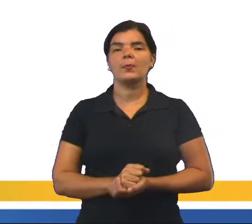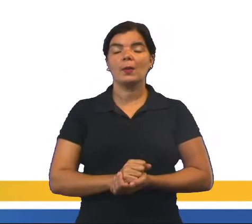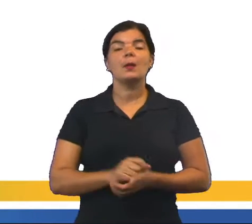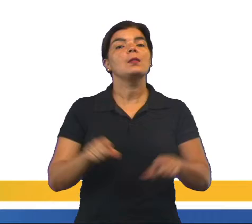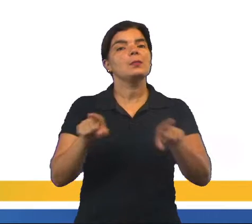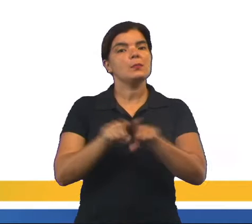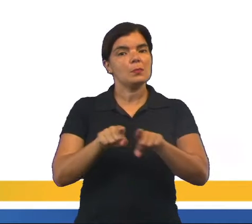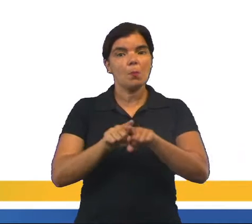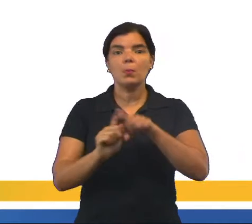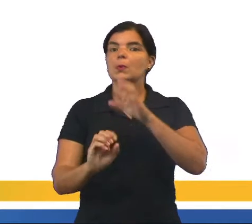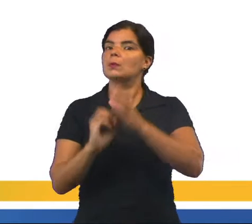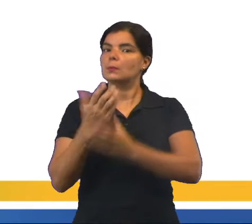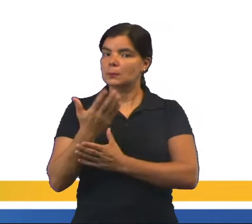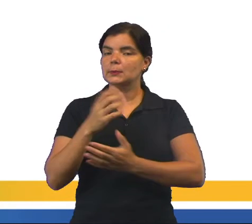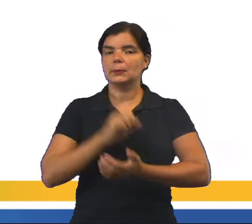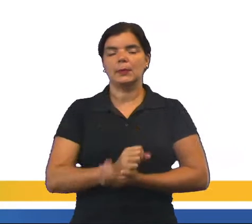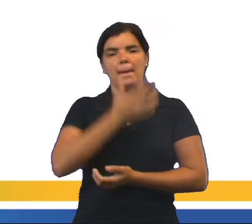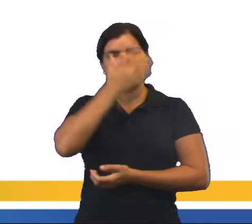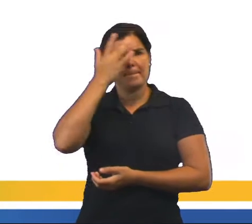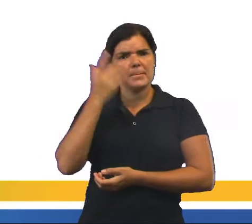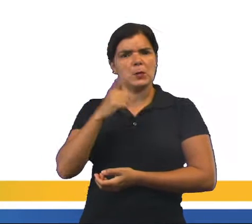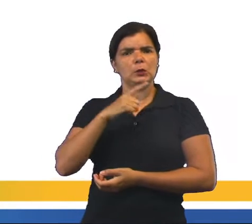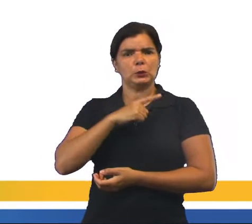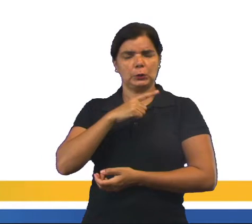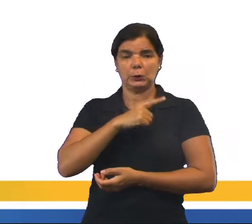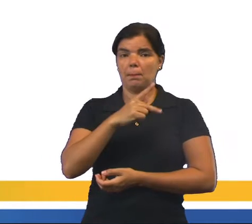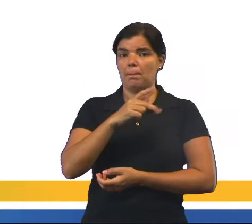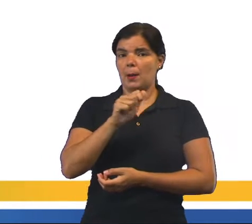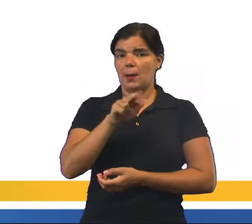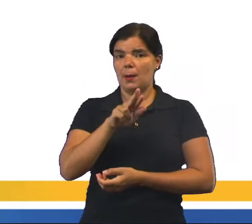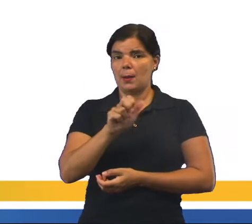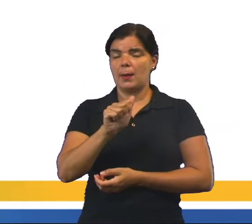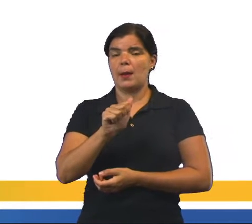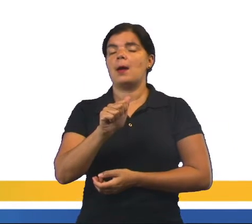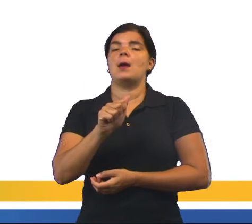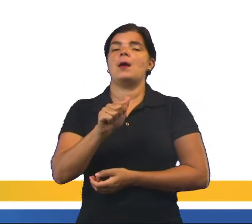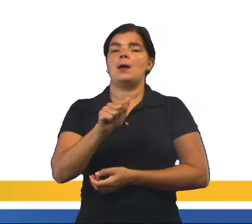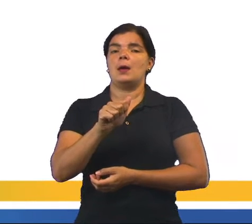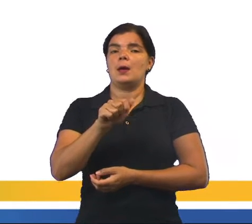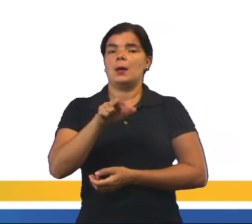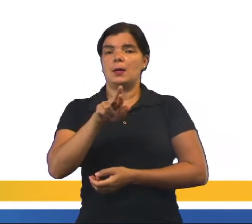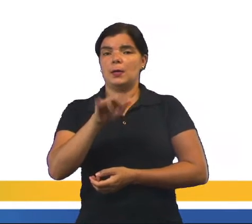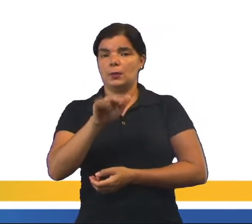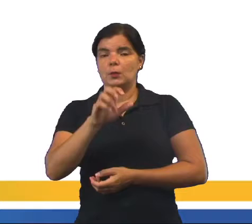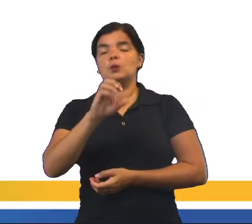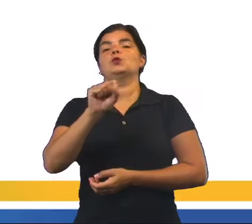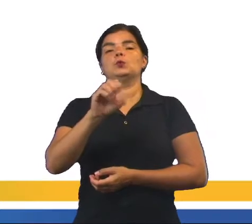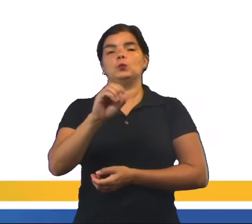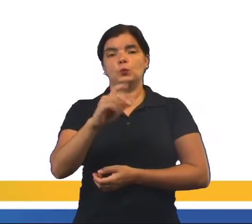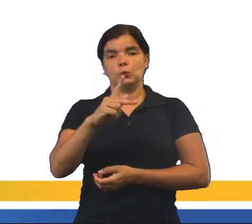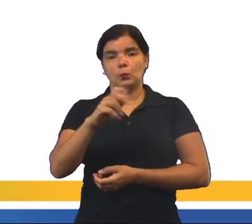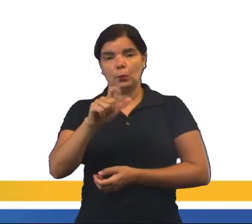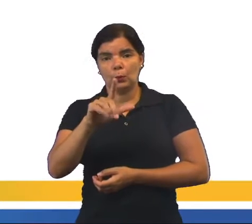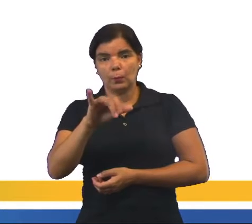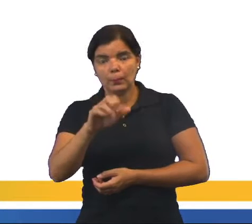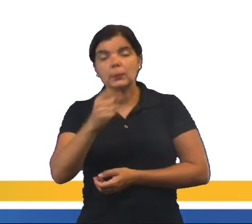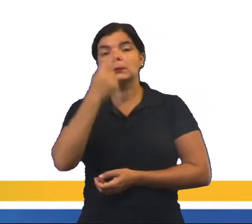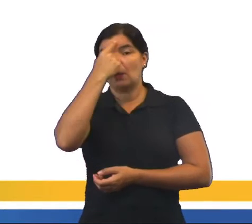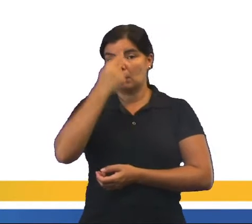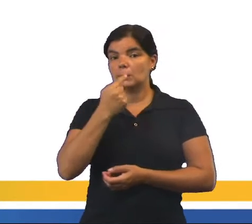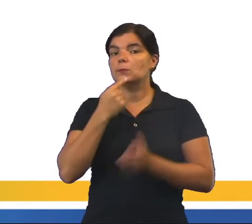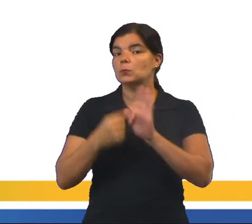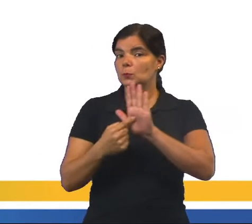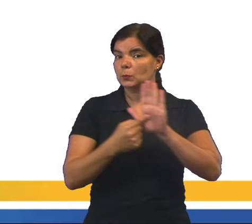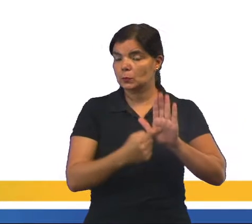essa lógica também ocorre. Quem mora em Paraisópolis, essa imagem que mostrei anteriormente, né?